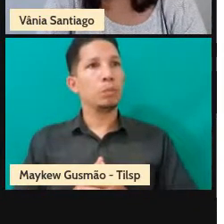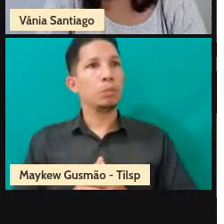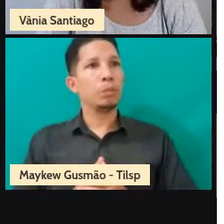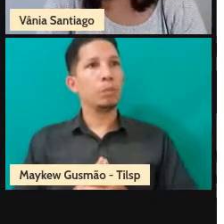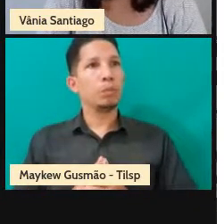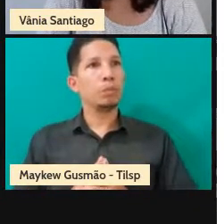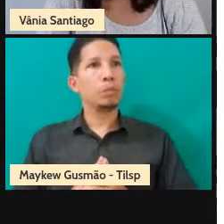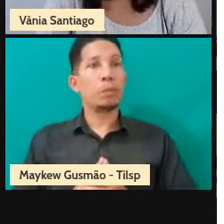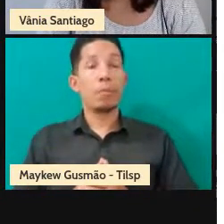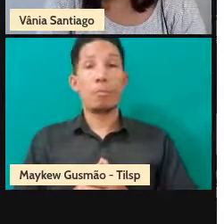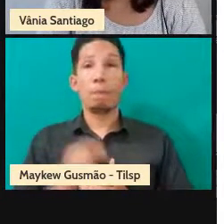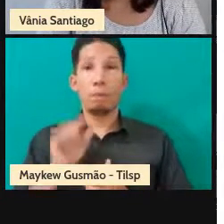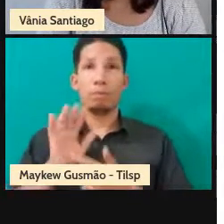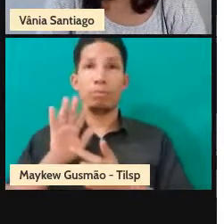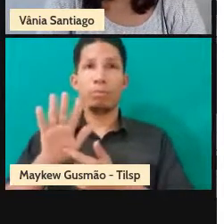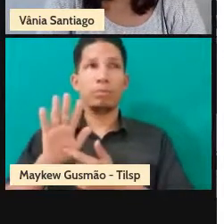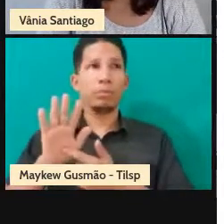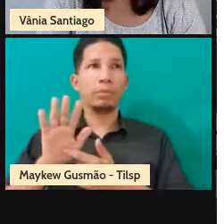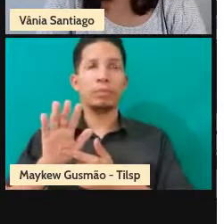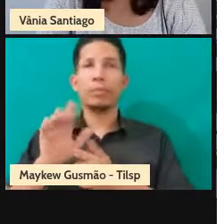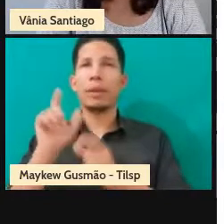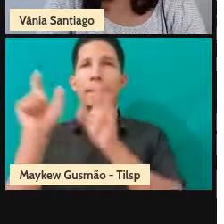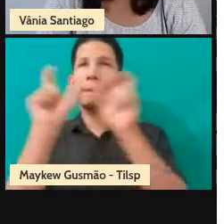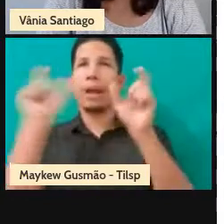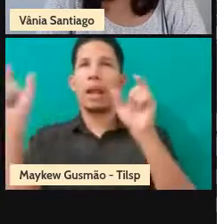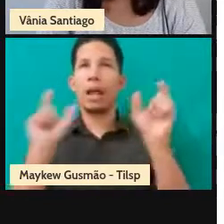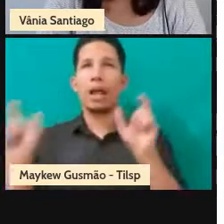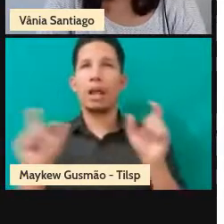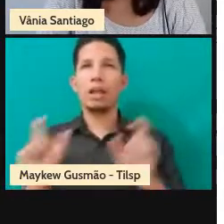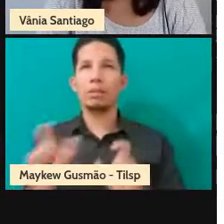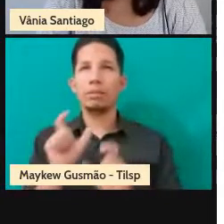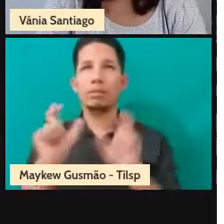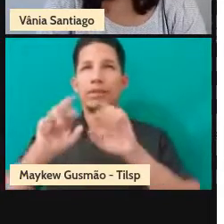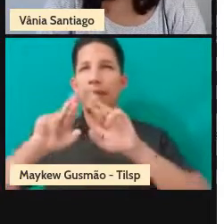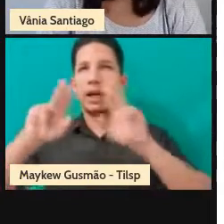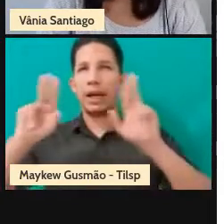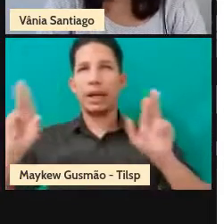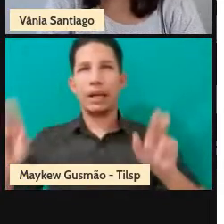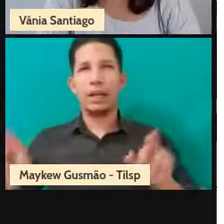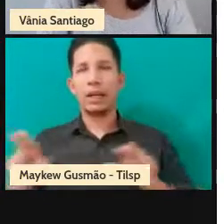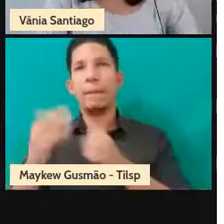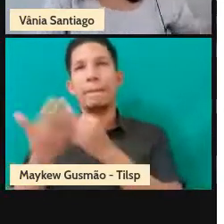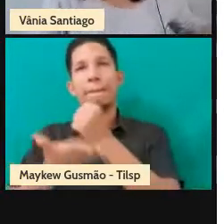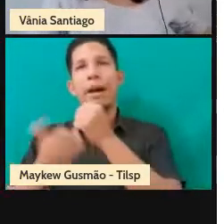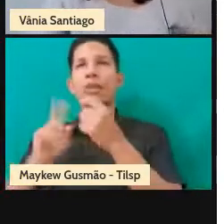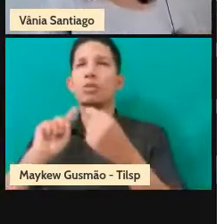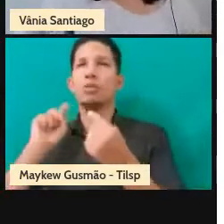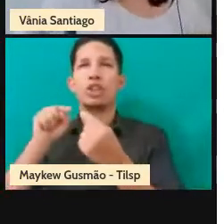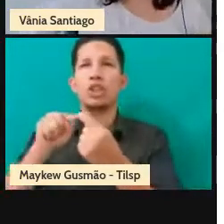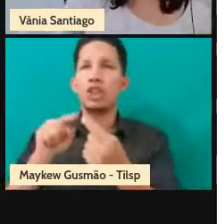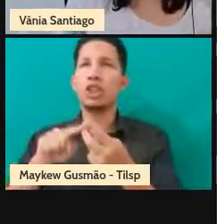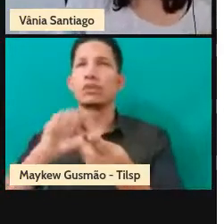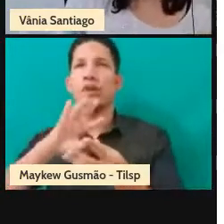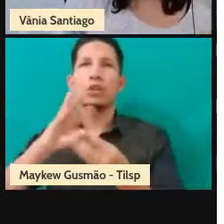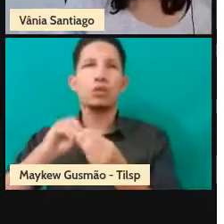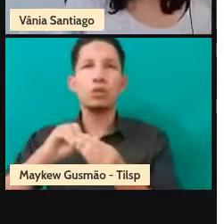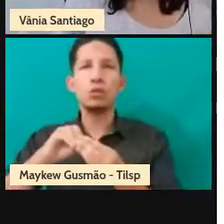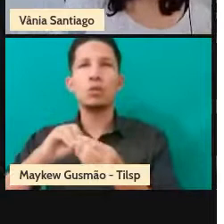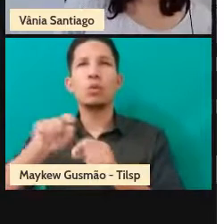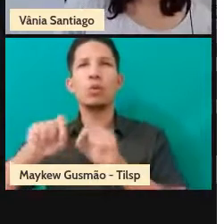Aqui eu apresento uma nuvem de palavras, também com base nos objetivos, nos resumos, no que